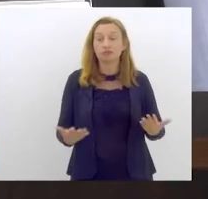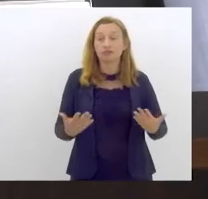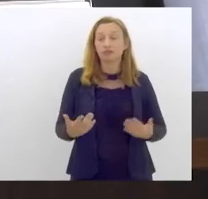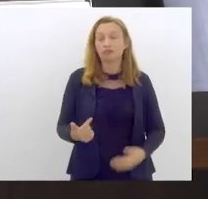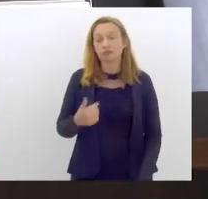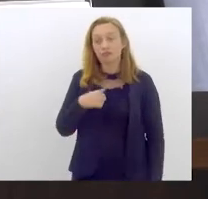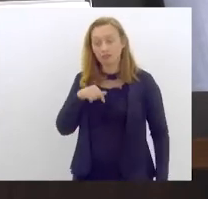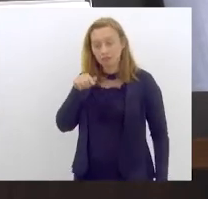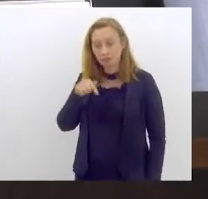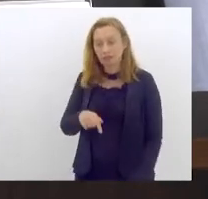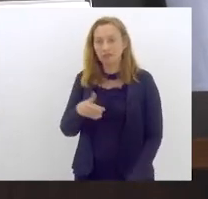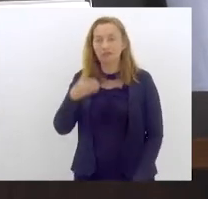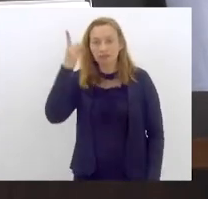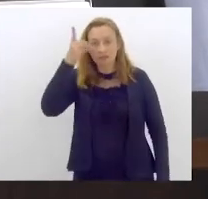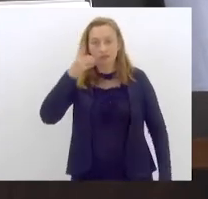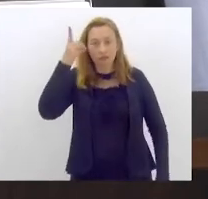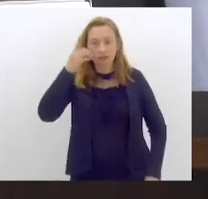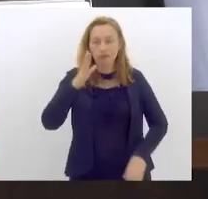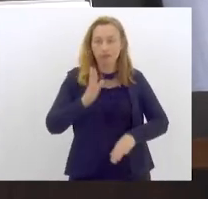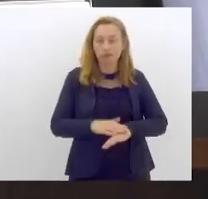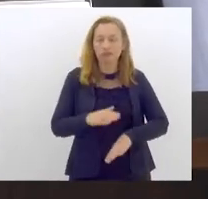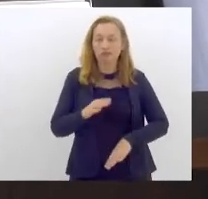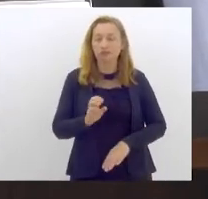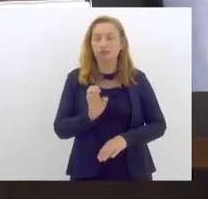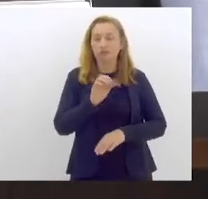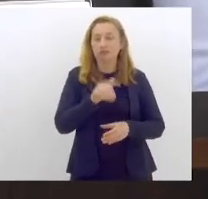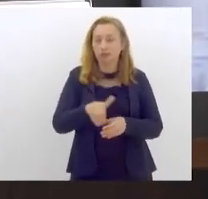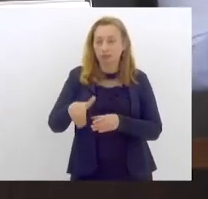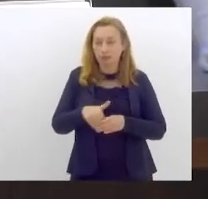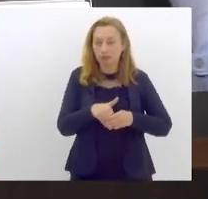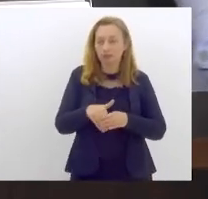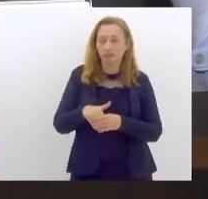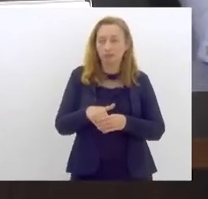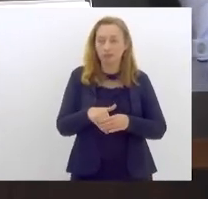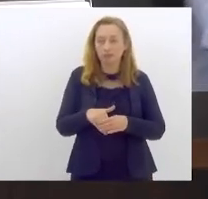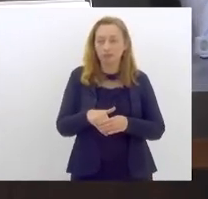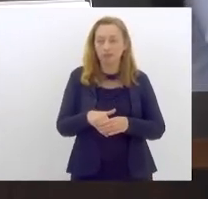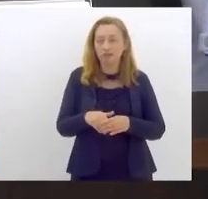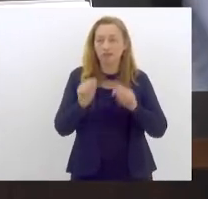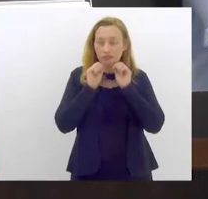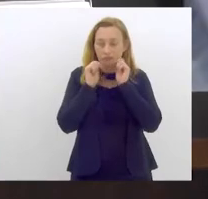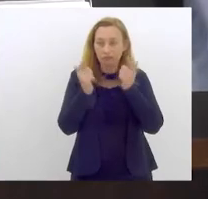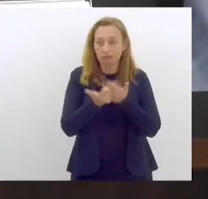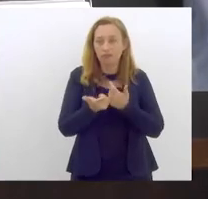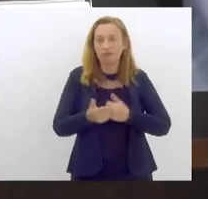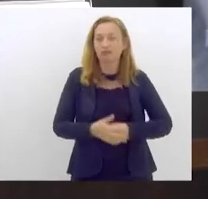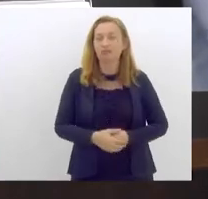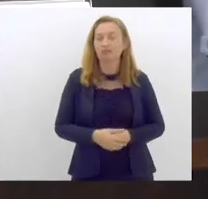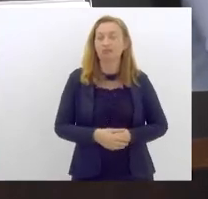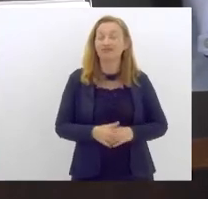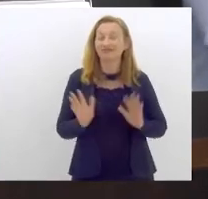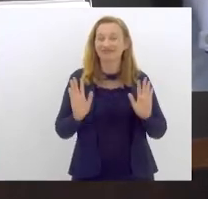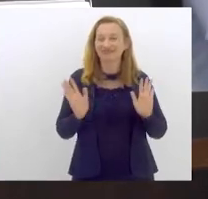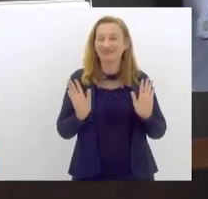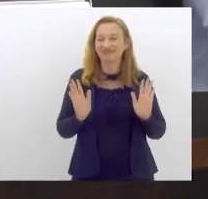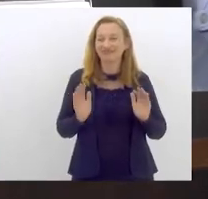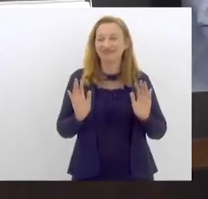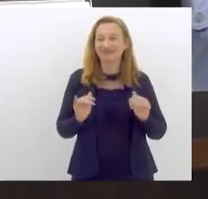estou como a deputada mais votada para a Assembleia Legislativa do Estado do Rio de Janeiro